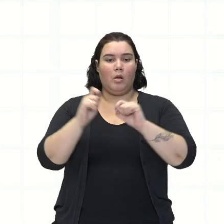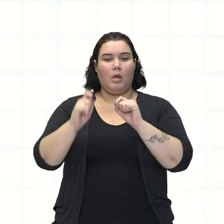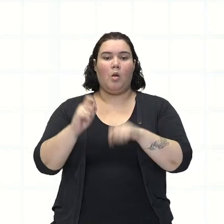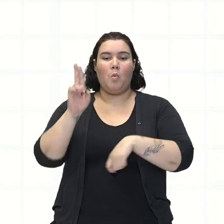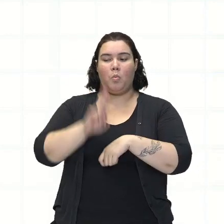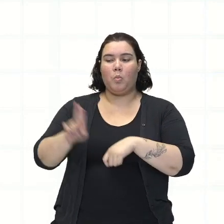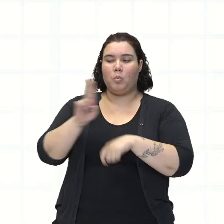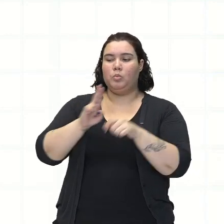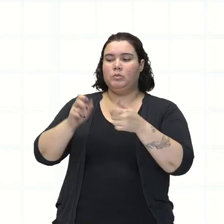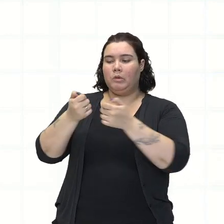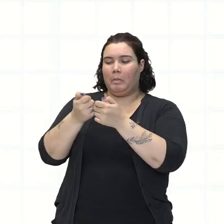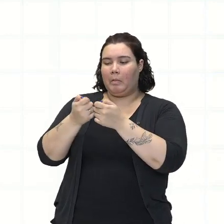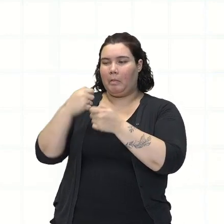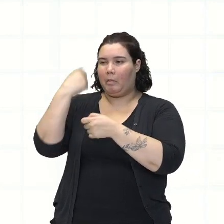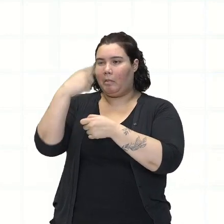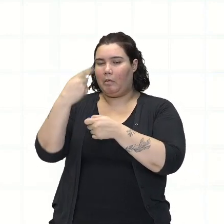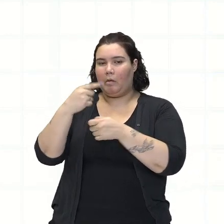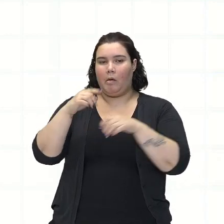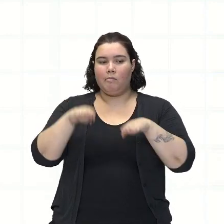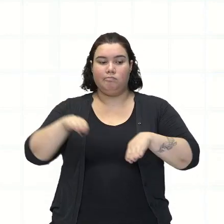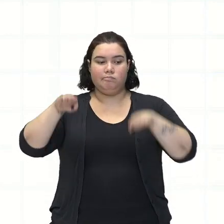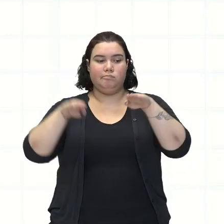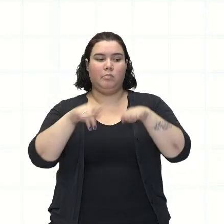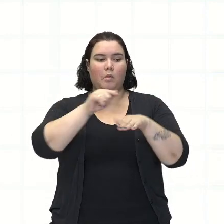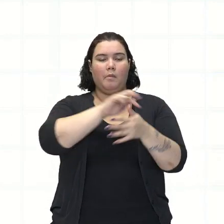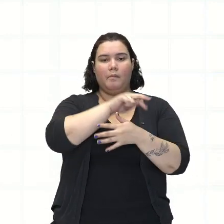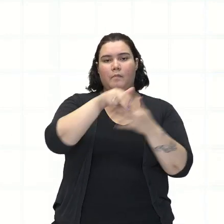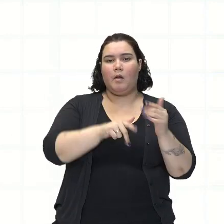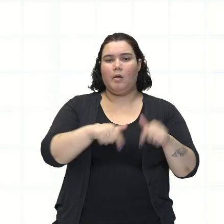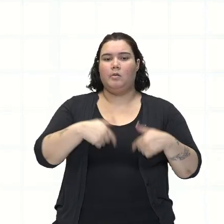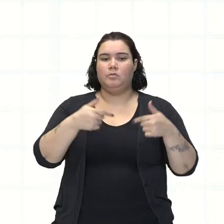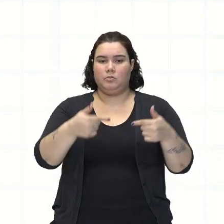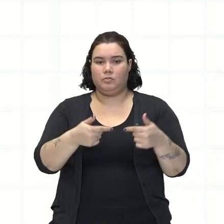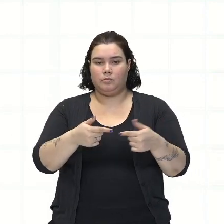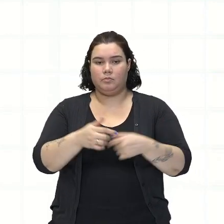nas telas e outras atividades. Não há. A gente tem aqui o